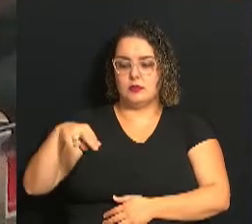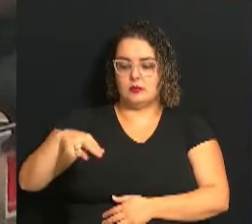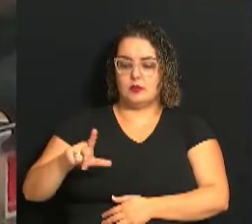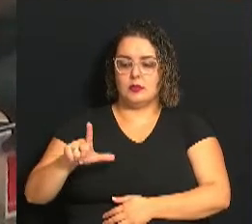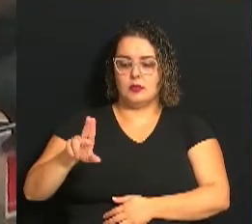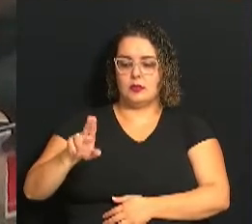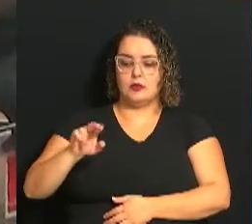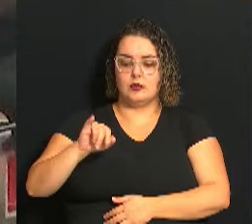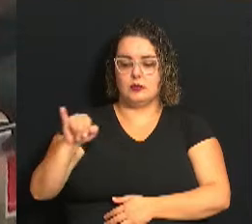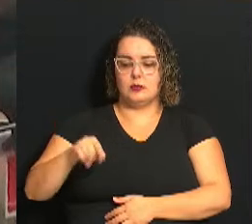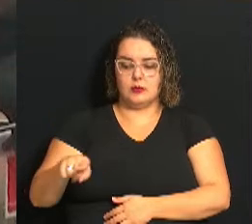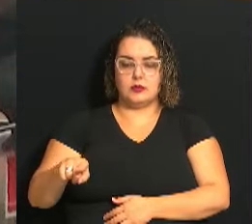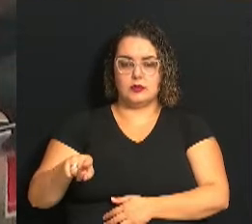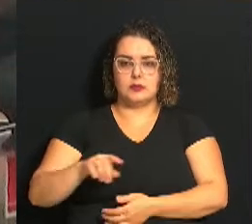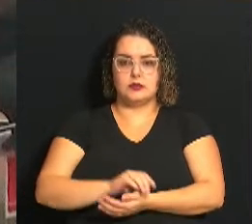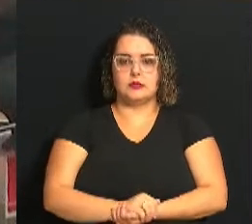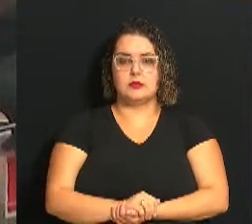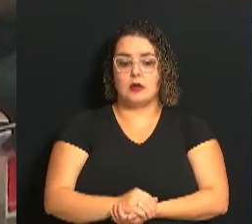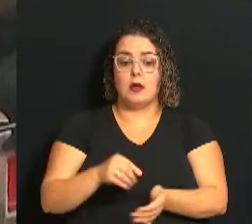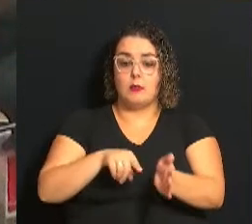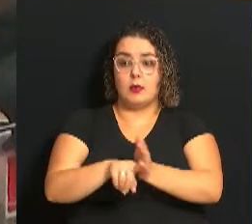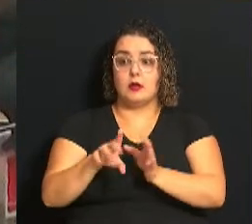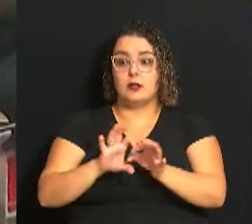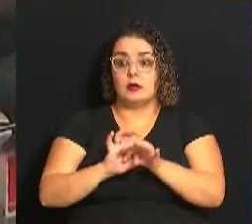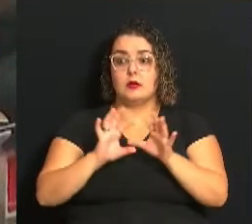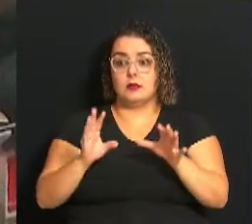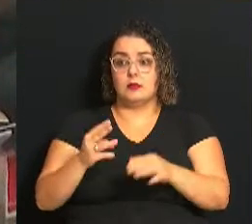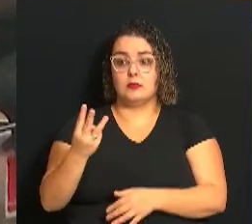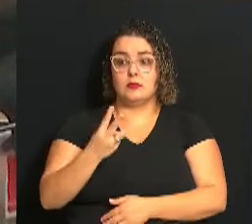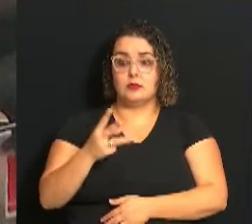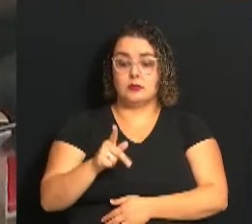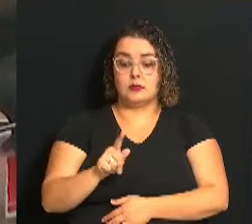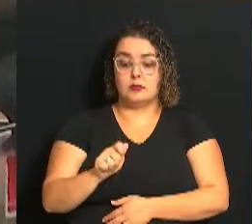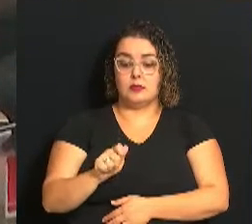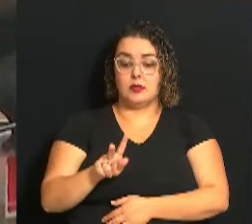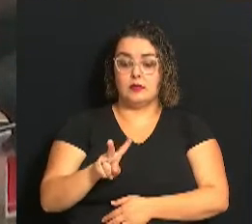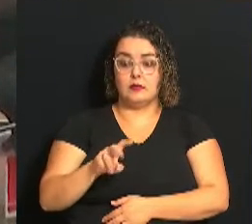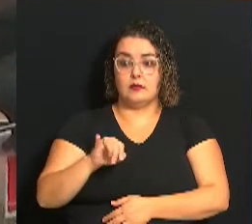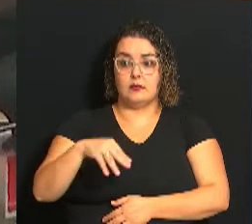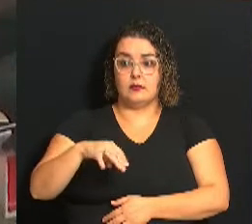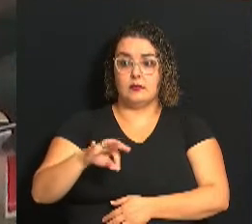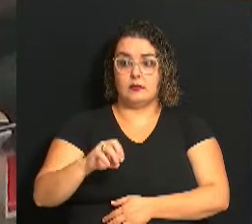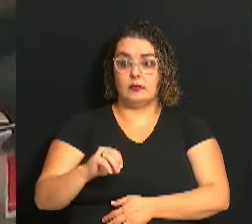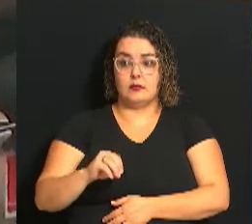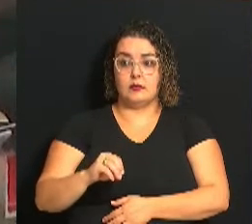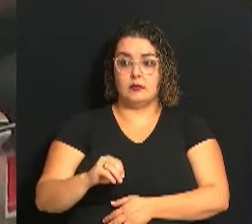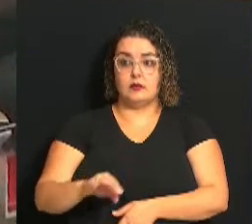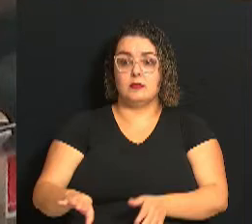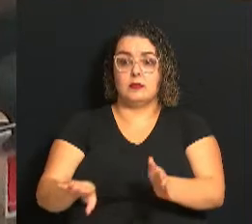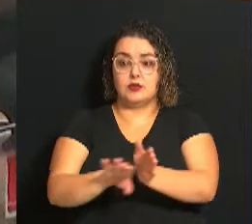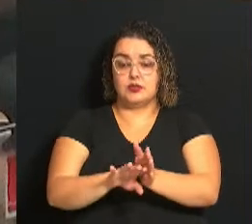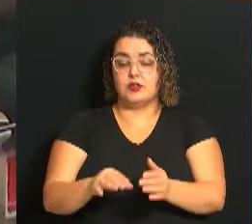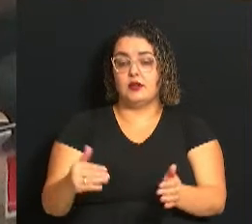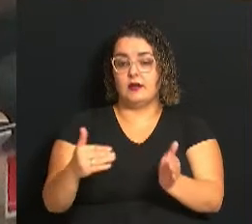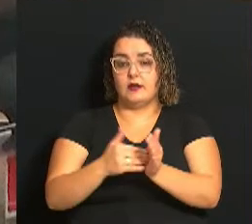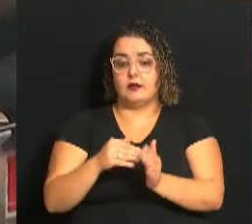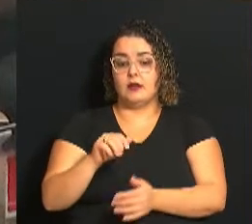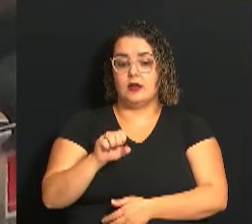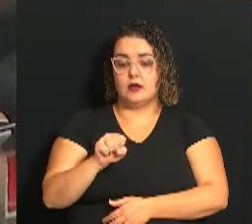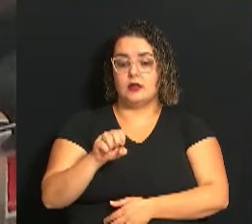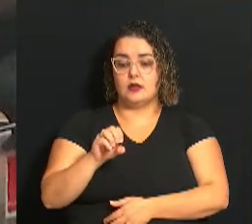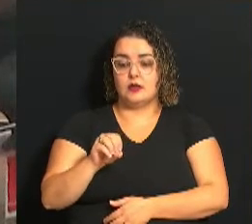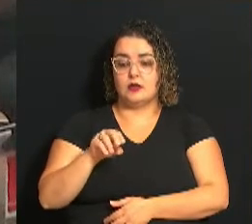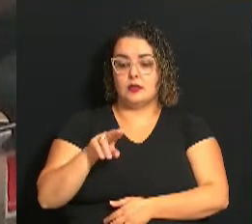Ele pergunta se a liberação desse terceiro pavimento também contempla Sousas. Tá? Então, a APA então,